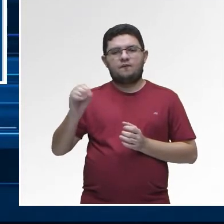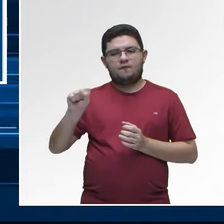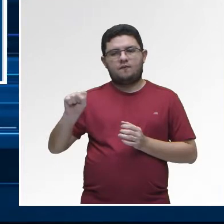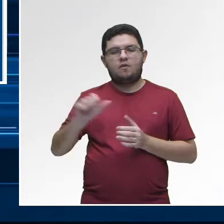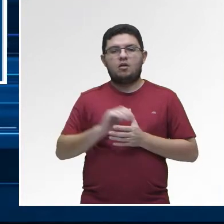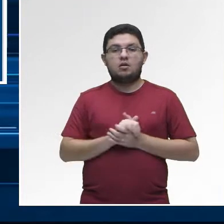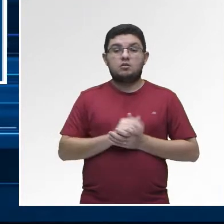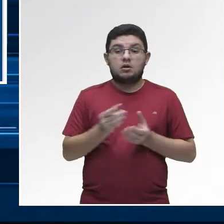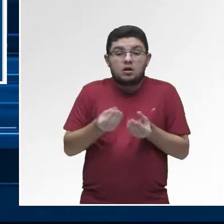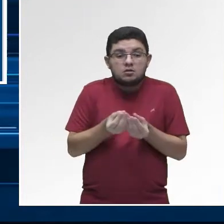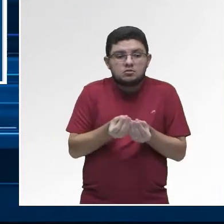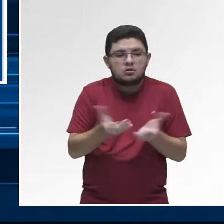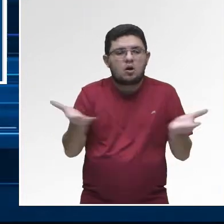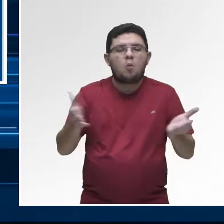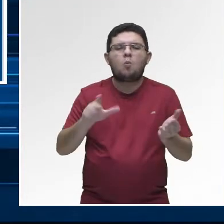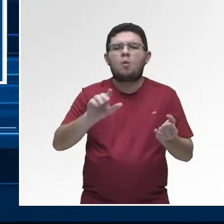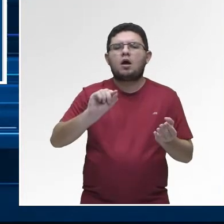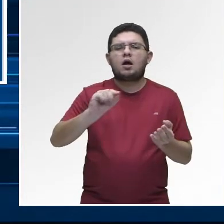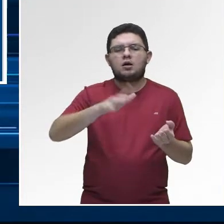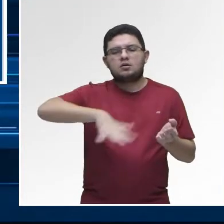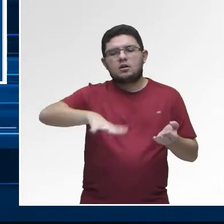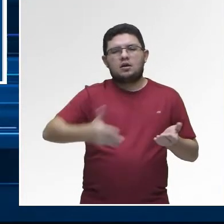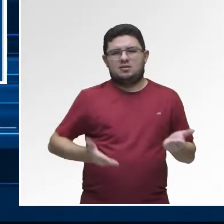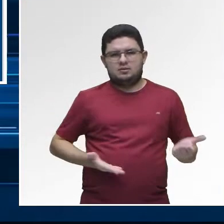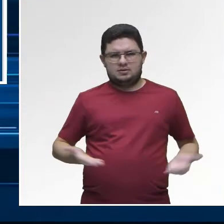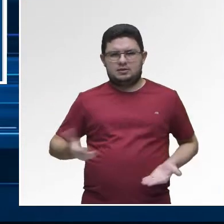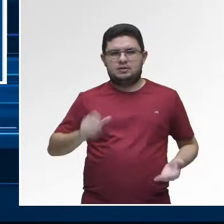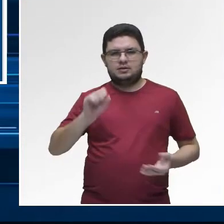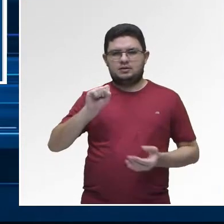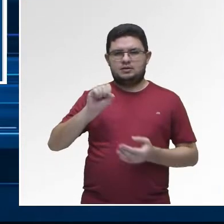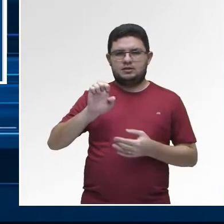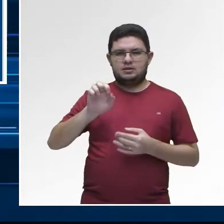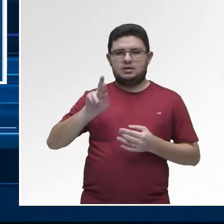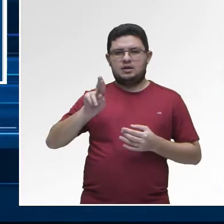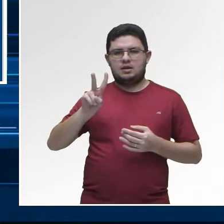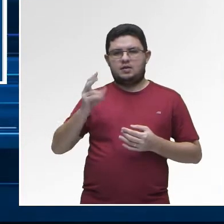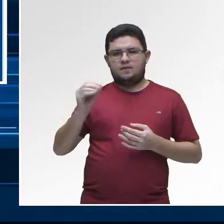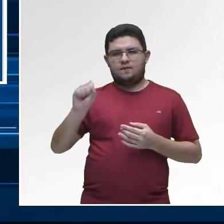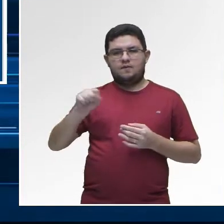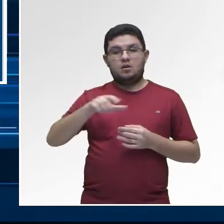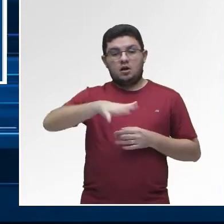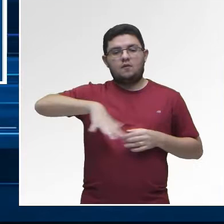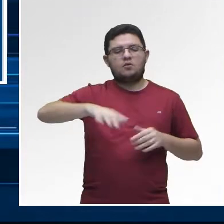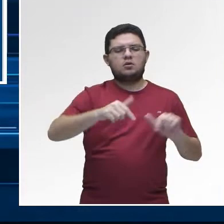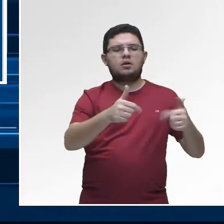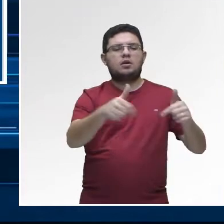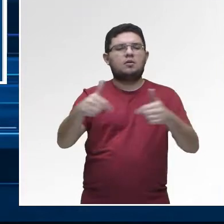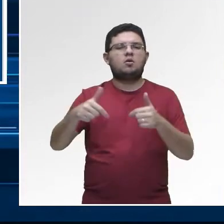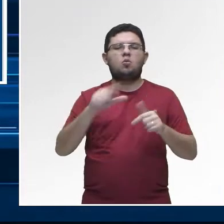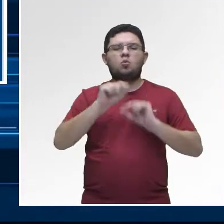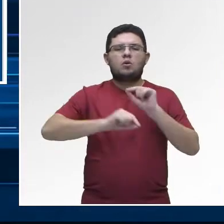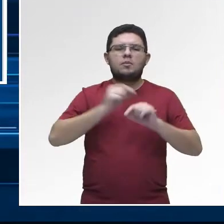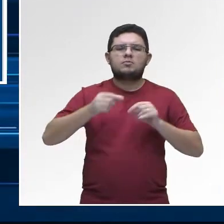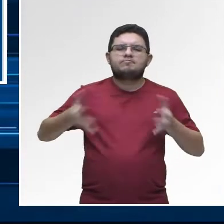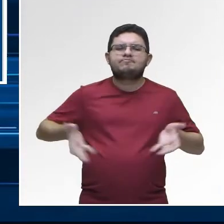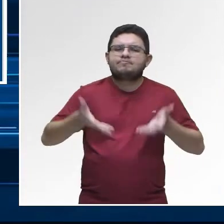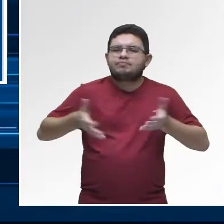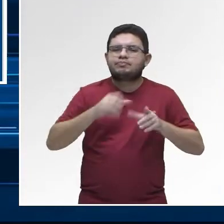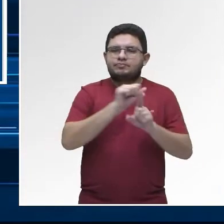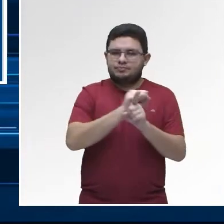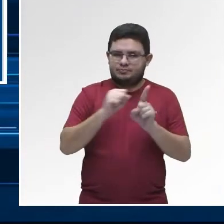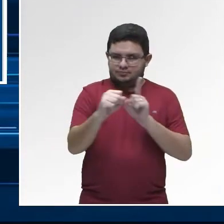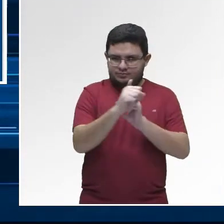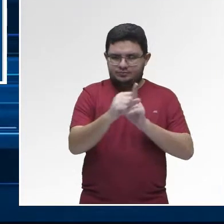iam produzir, que iam fazer a sociedade andar, né? Que iam fazer a sociedade funcionar. Não é isso? Essa